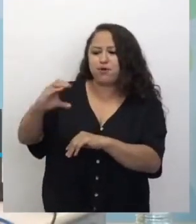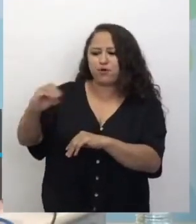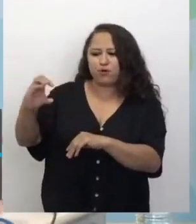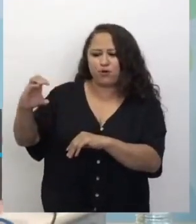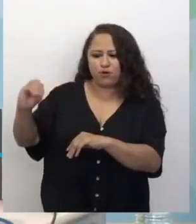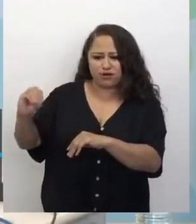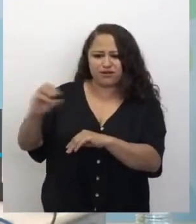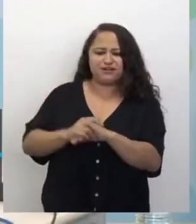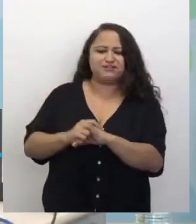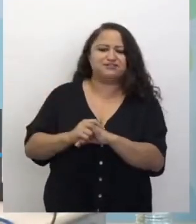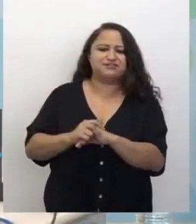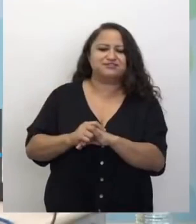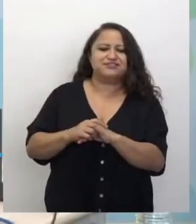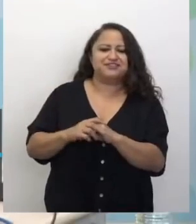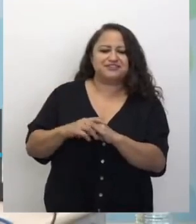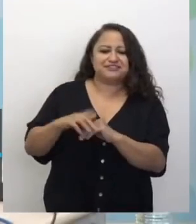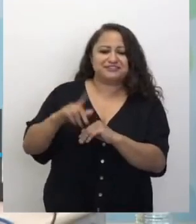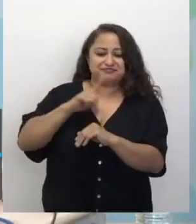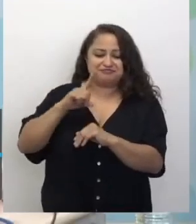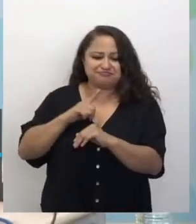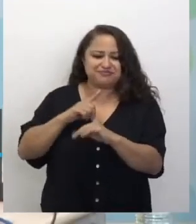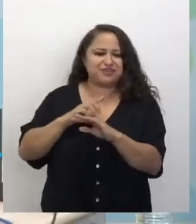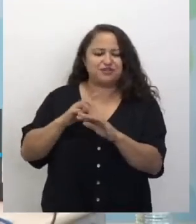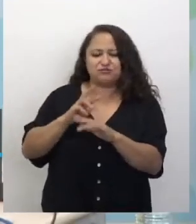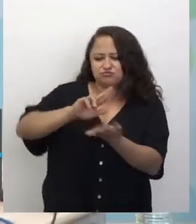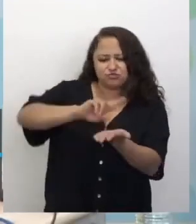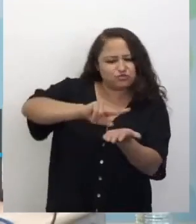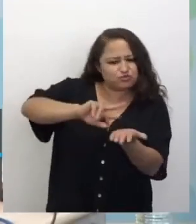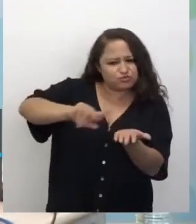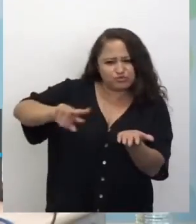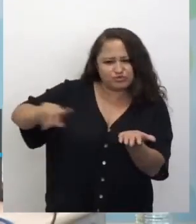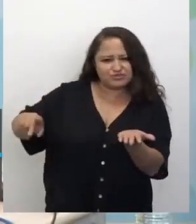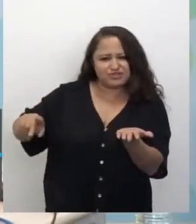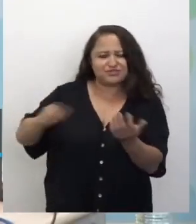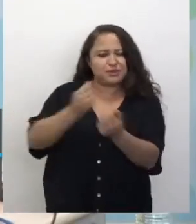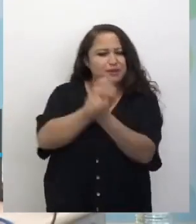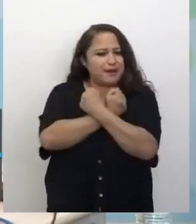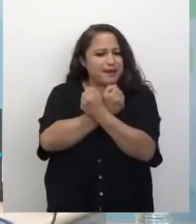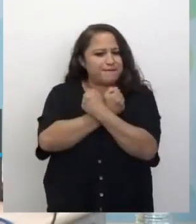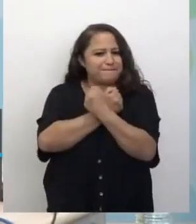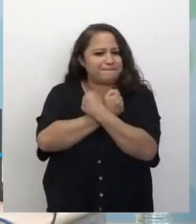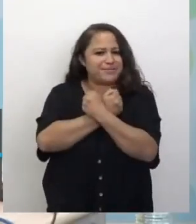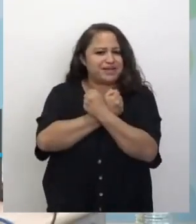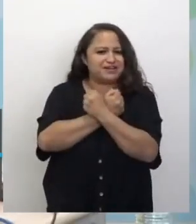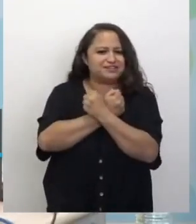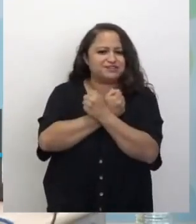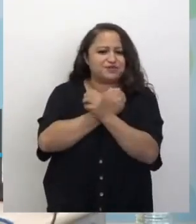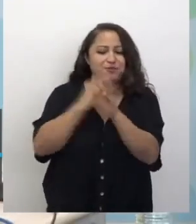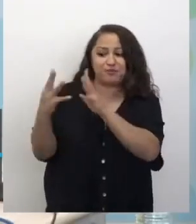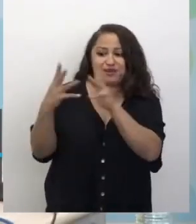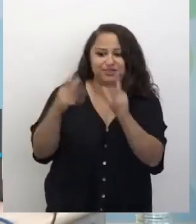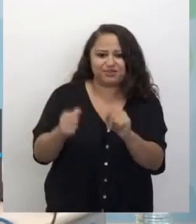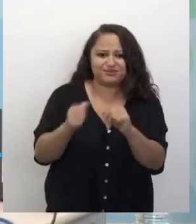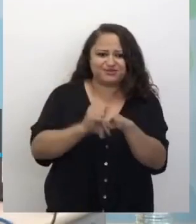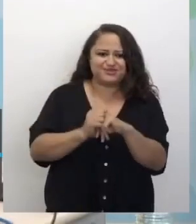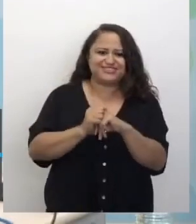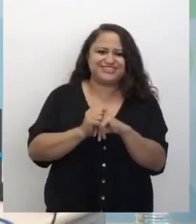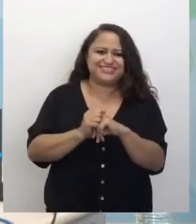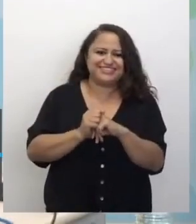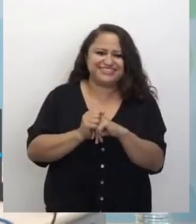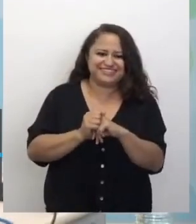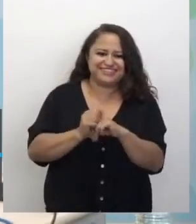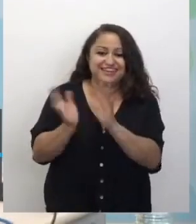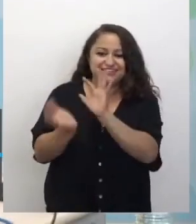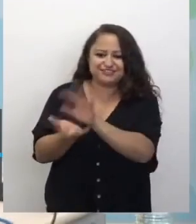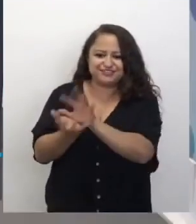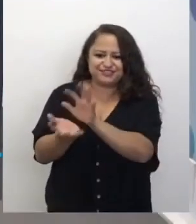Morato, Itapira, Mogi Guaçu, Suzano, Iguape, Indaiatuba, Dolcinópolis e Jacareí. Já falei